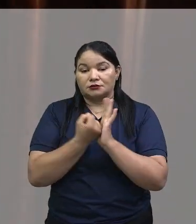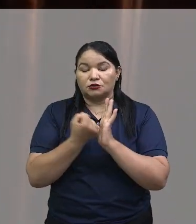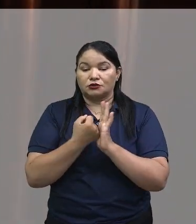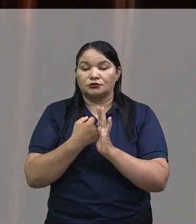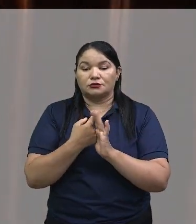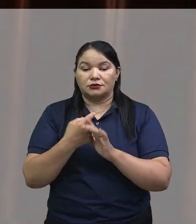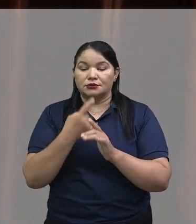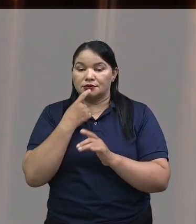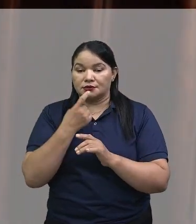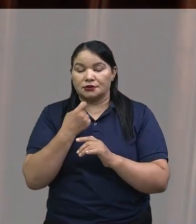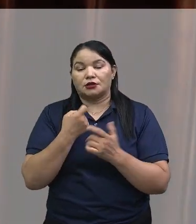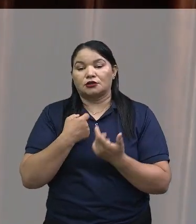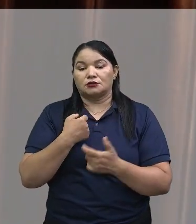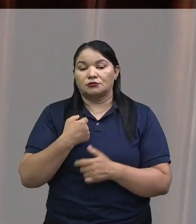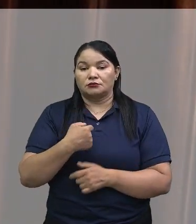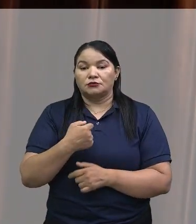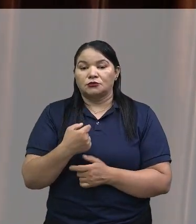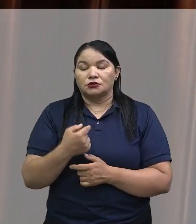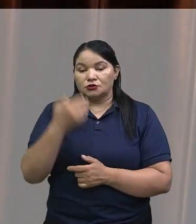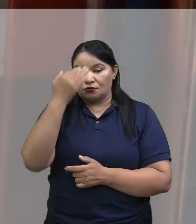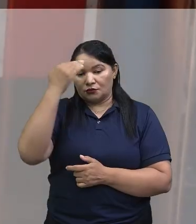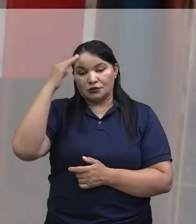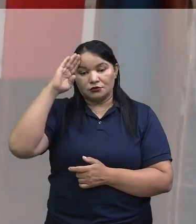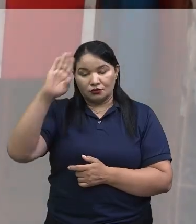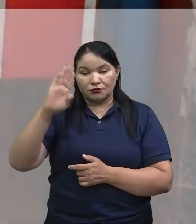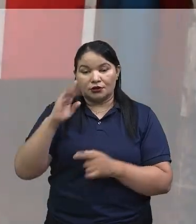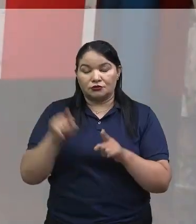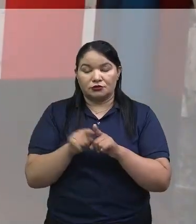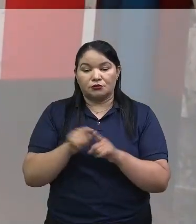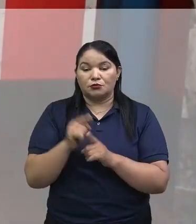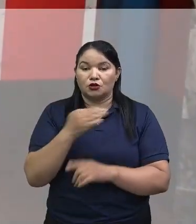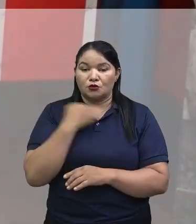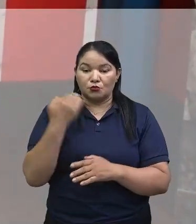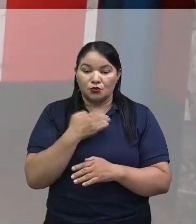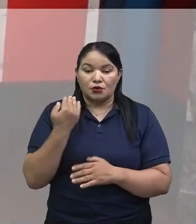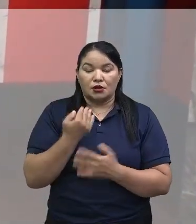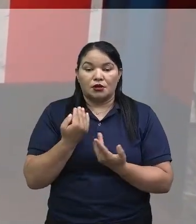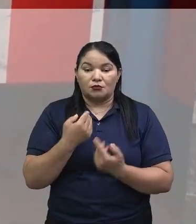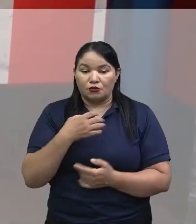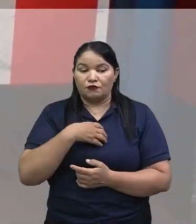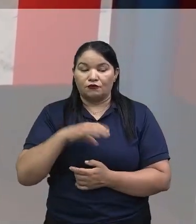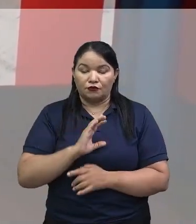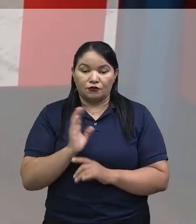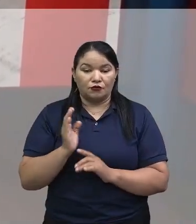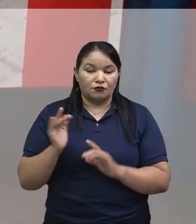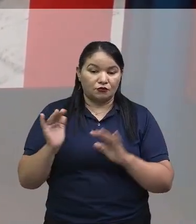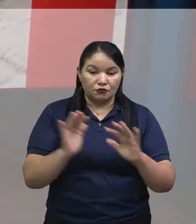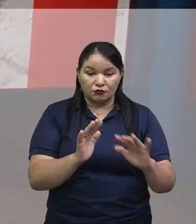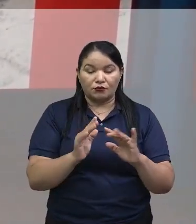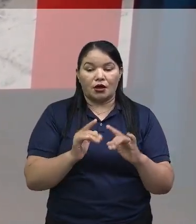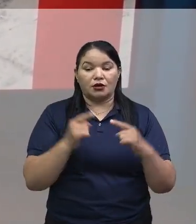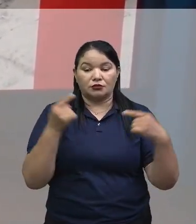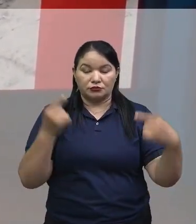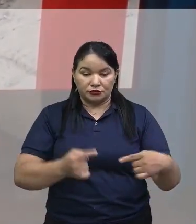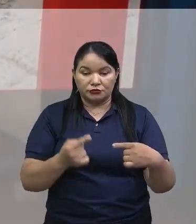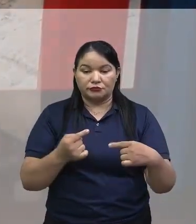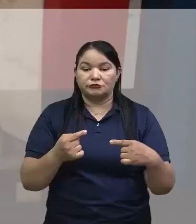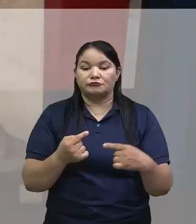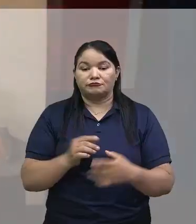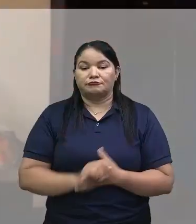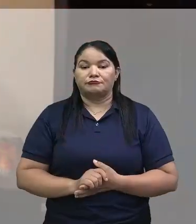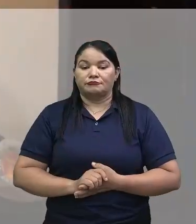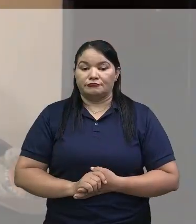que se destacaram até o interior da Bahia para lutar contra as forças ali de Canudos.